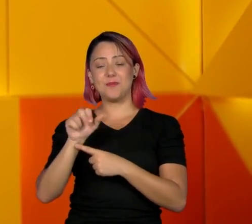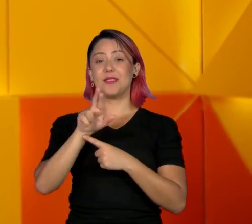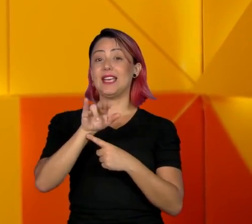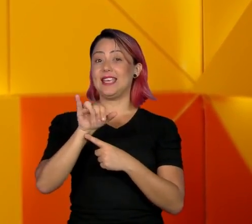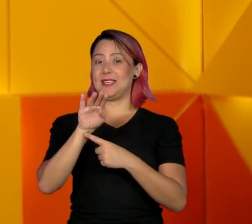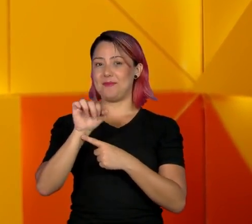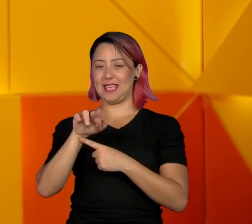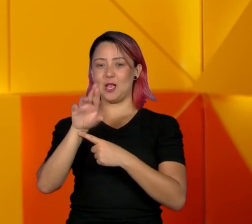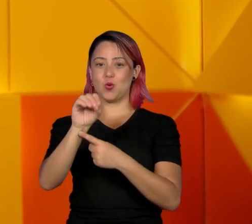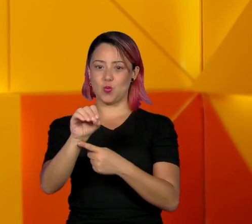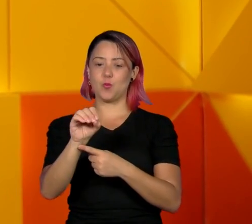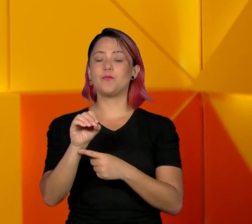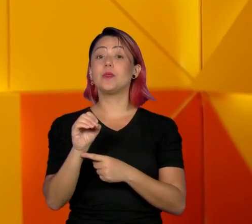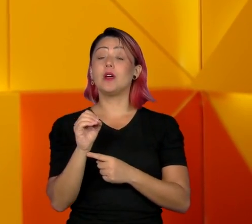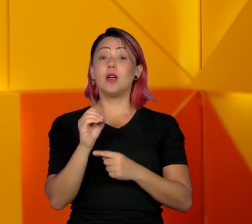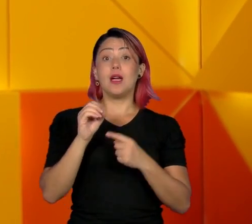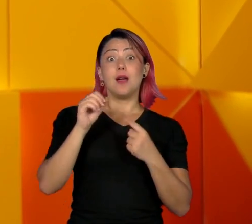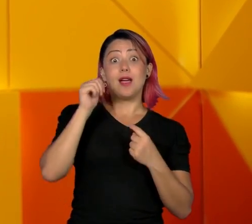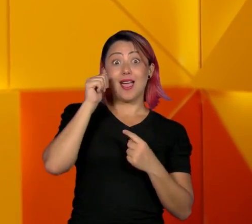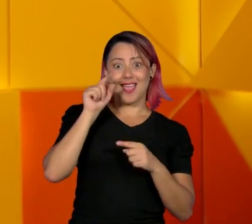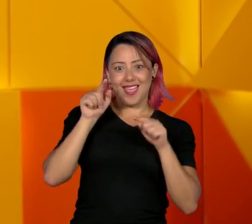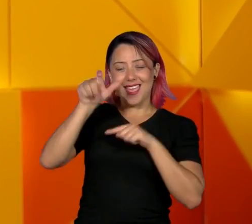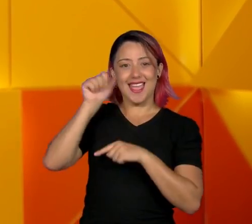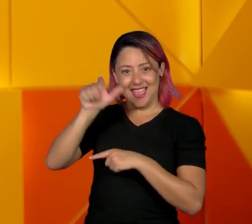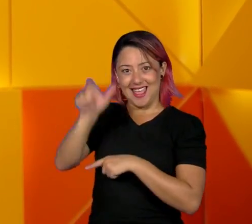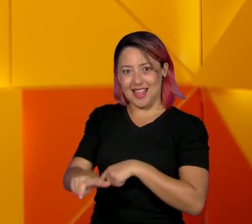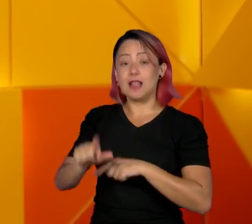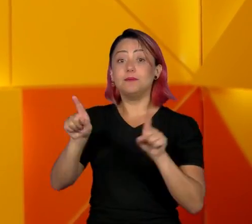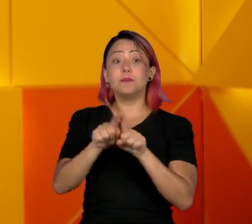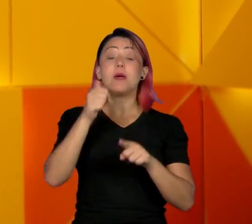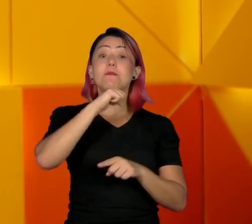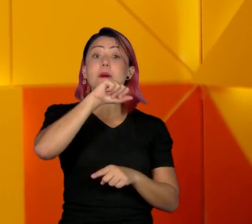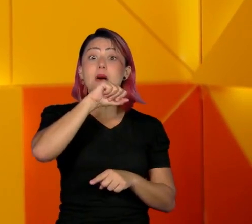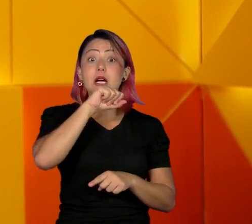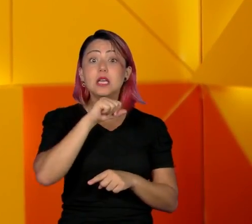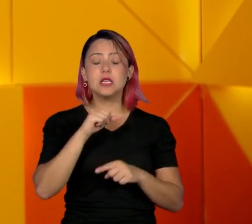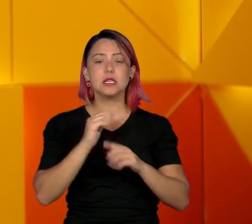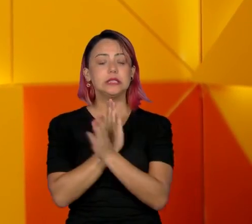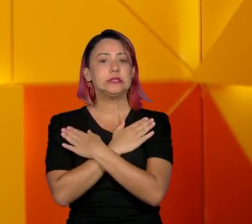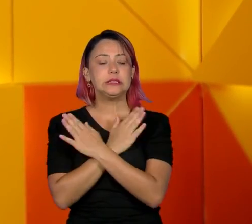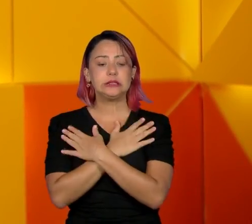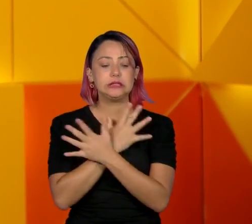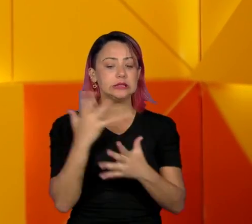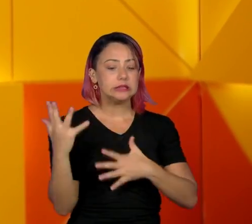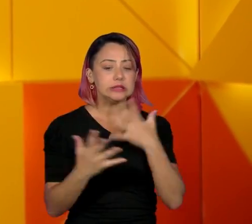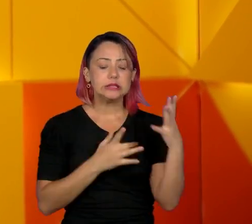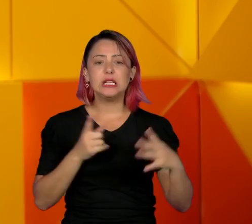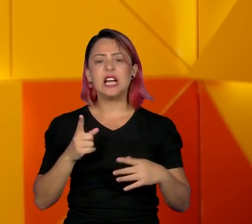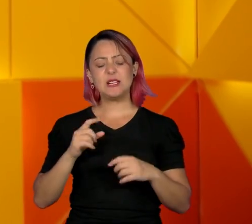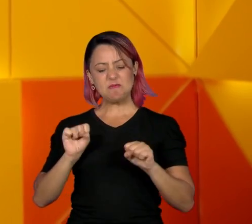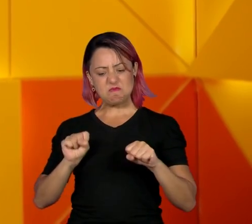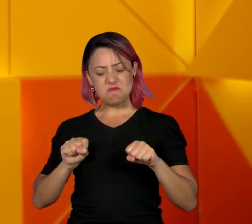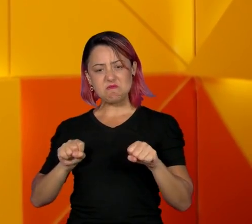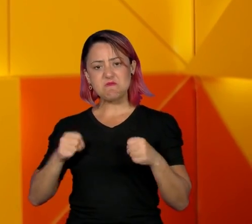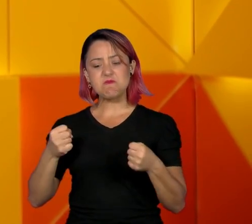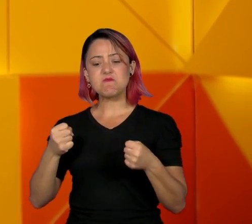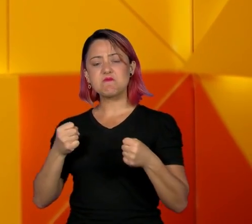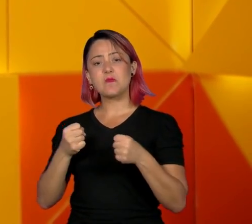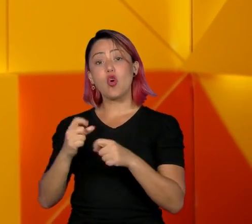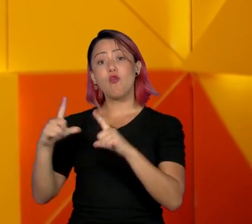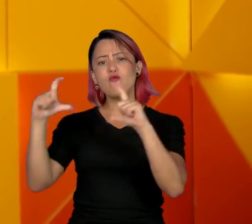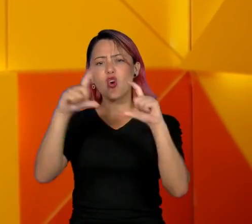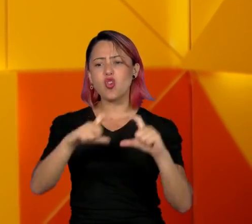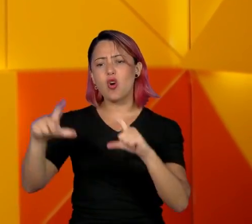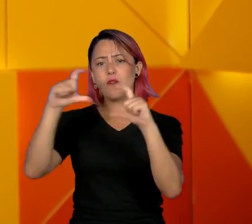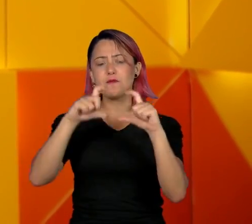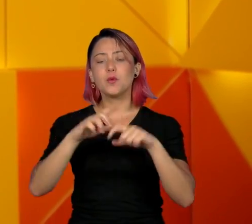Ela e a mãe estavam desempregadas e aí ela resolveu correr atrás da carreira de fotógrafa. Hoje, a Daniela trabalha no seu próprio estúdio, ali